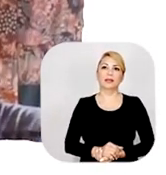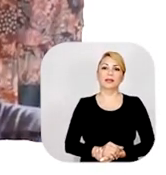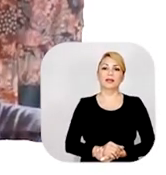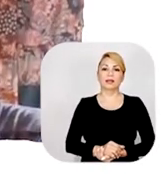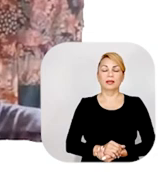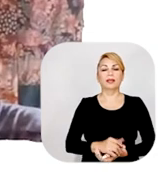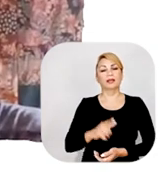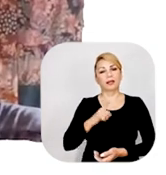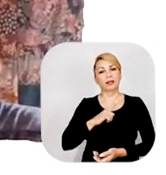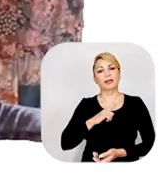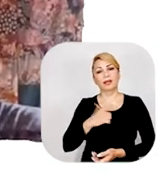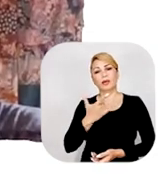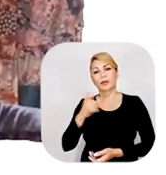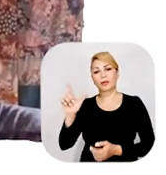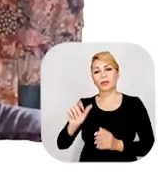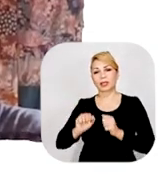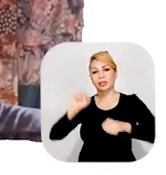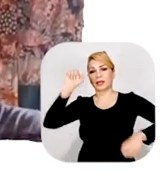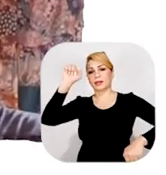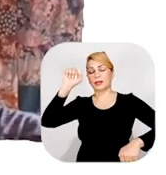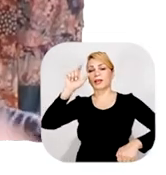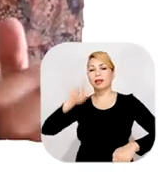livro. Trabalho incrível.